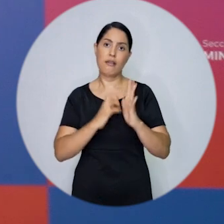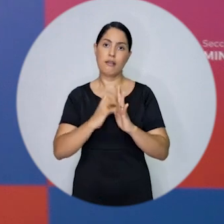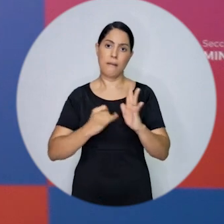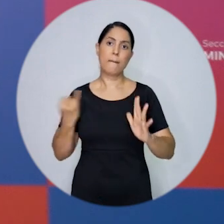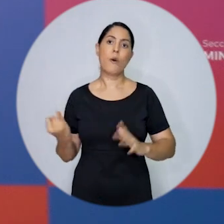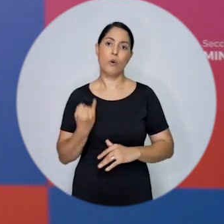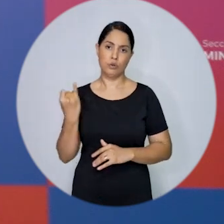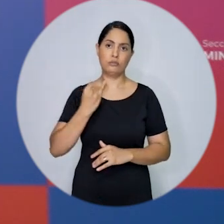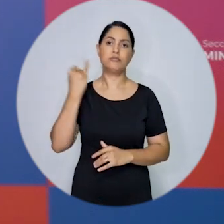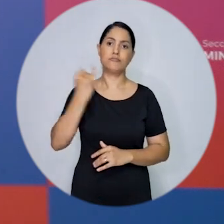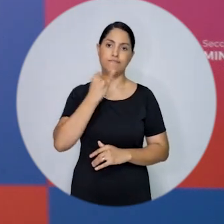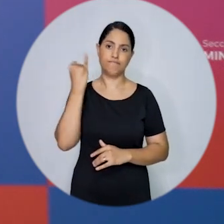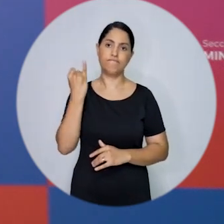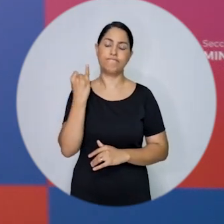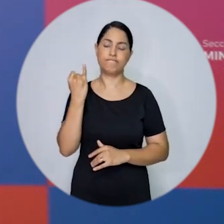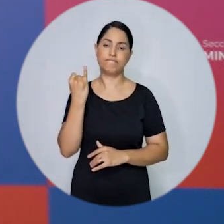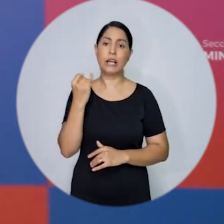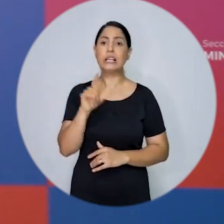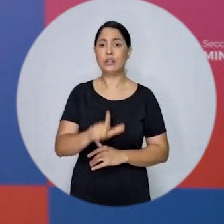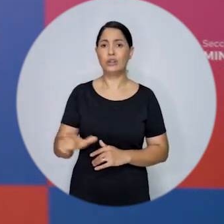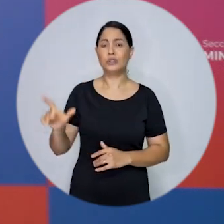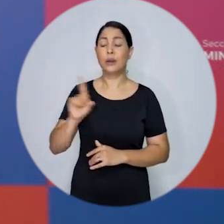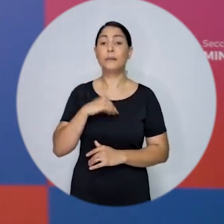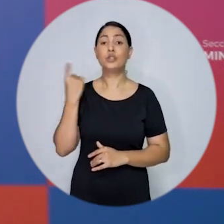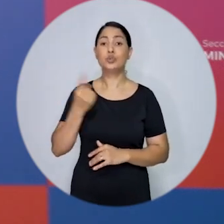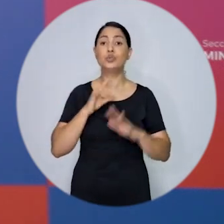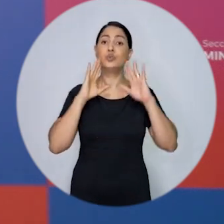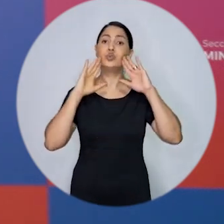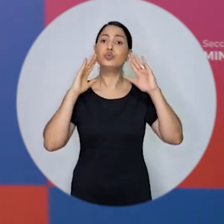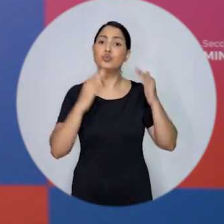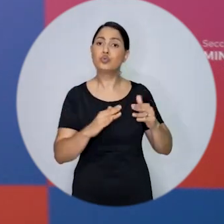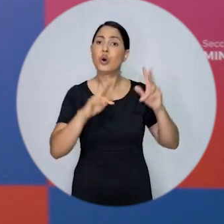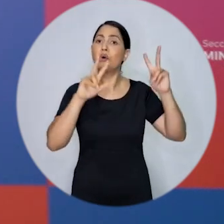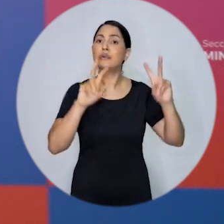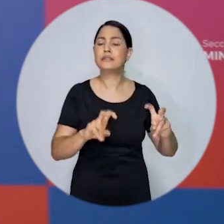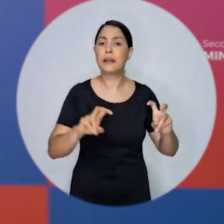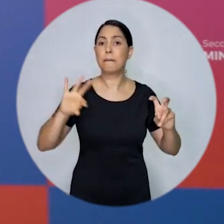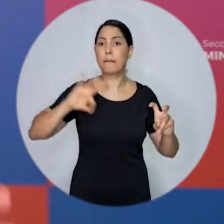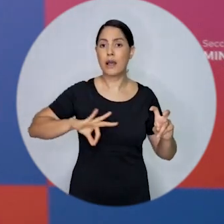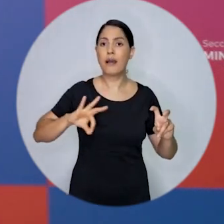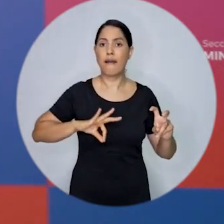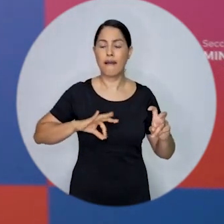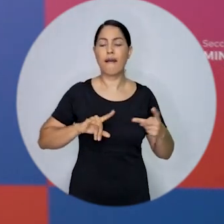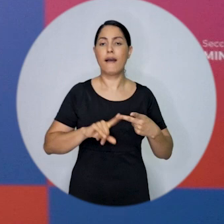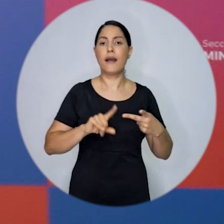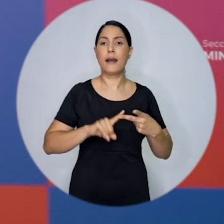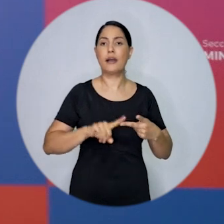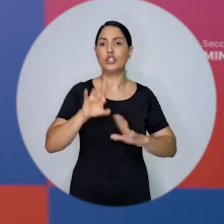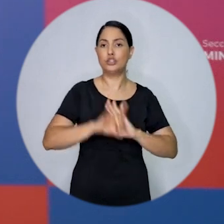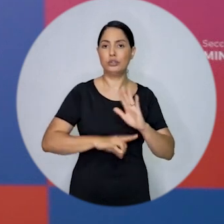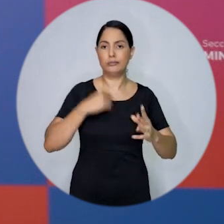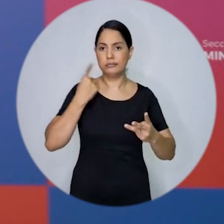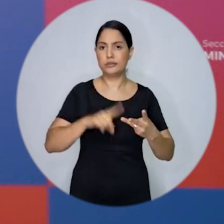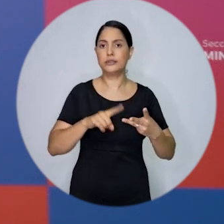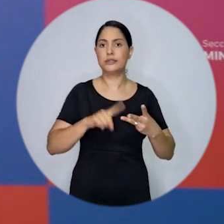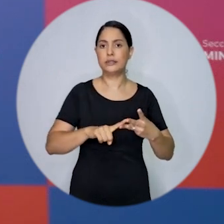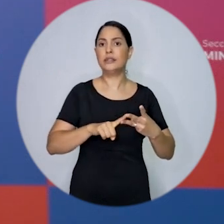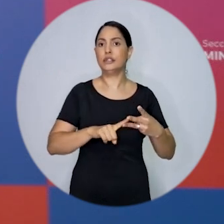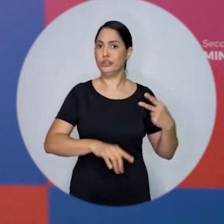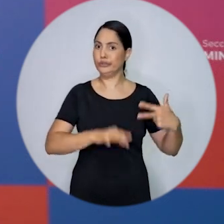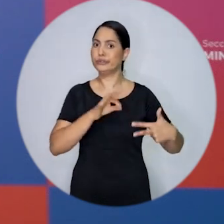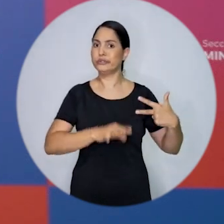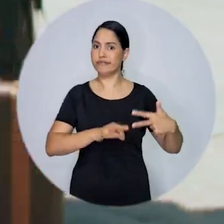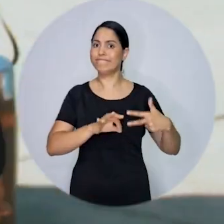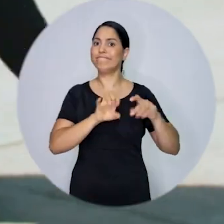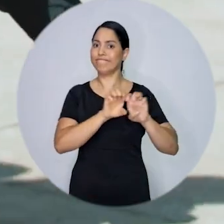dados importantíssimos e que nos trazem um foco sobre temas como remuneração, prerrogativas e